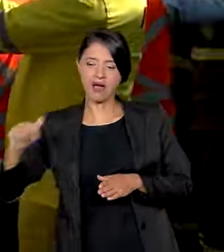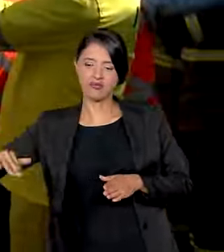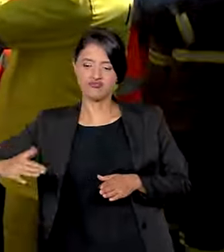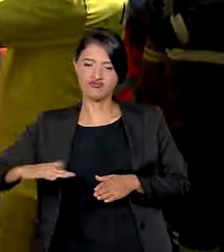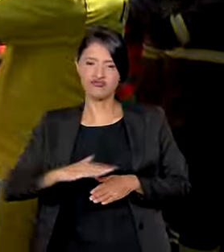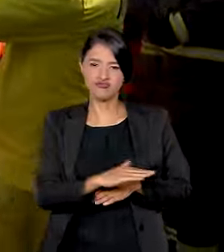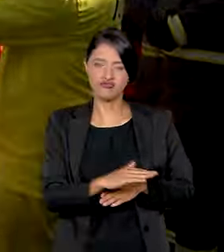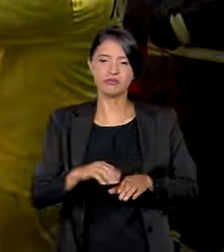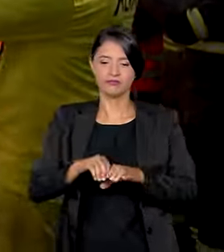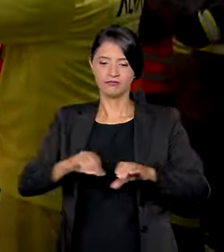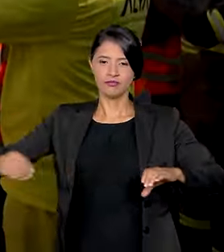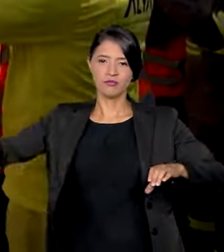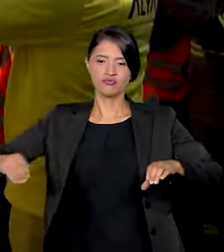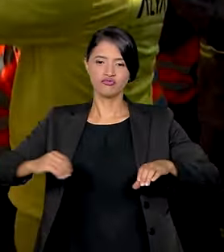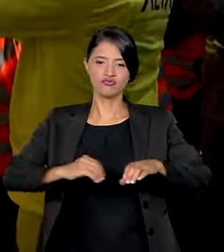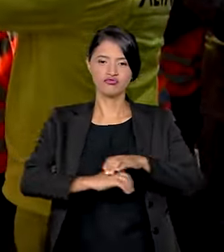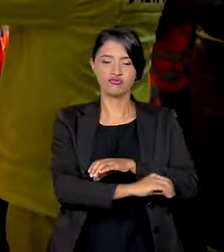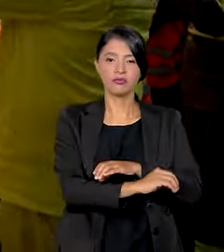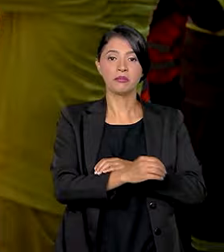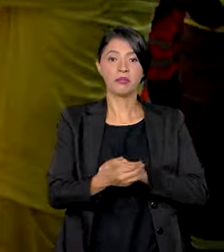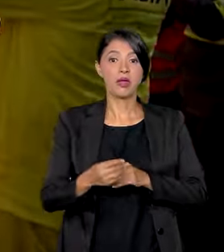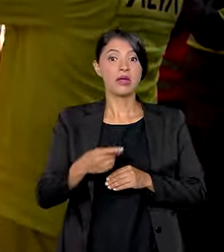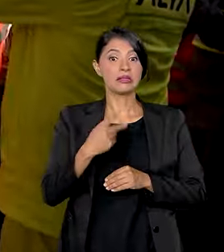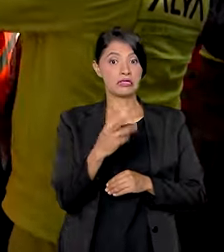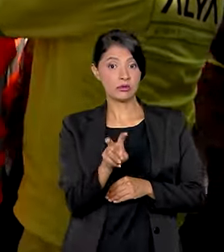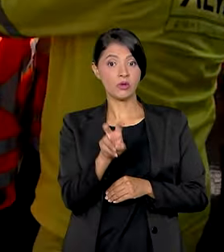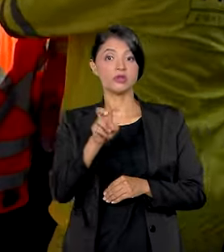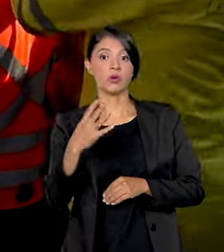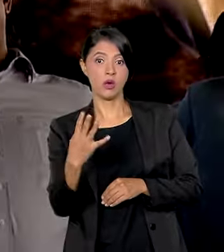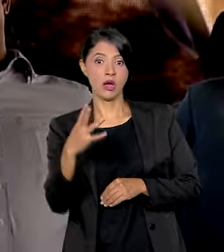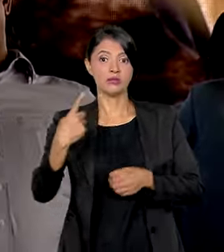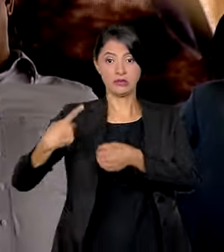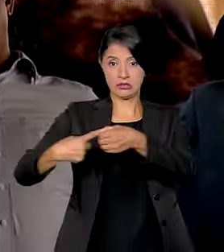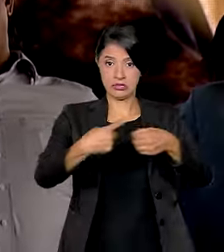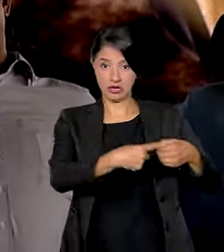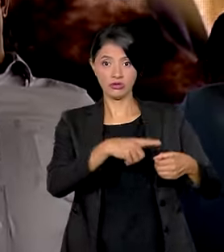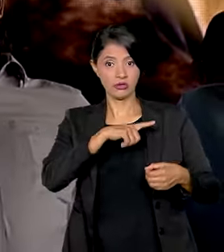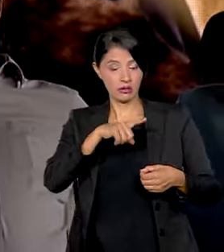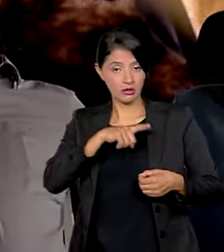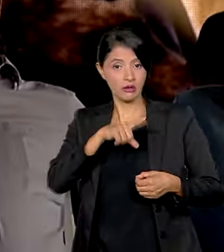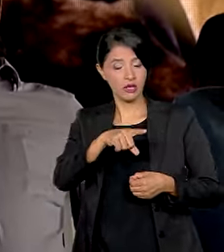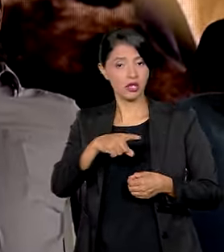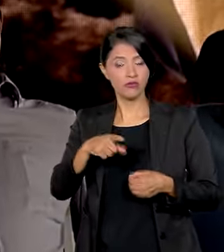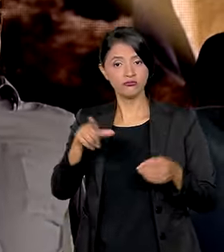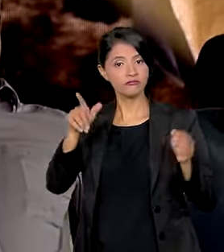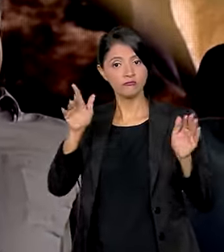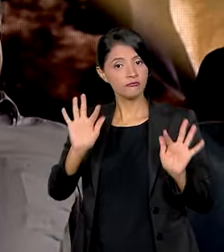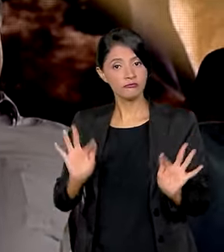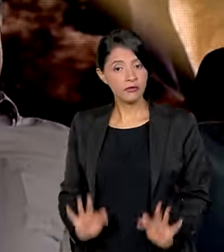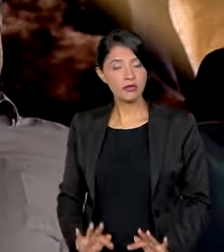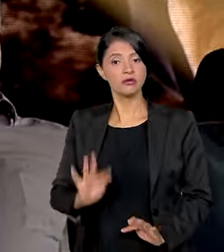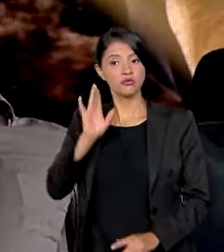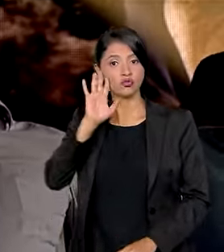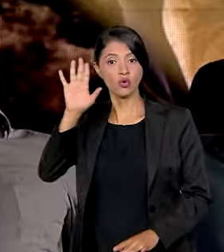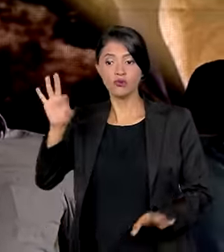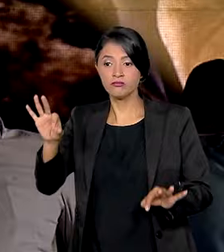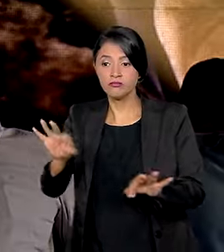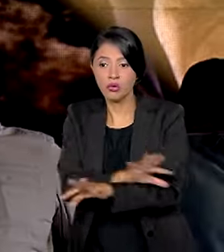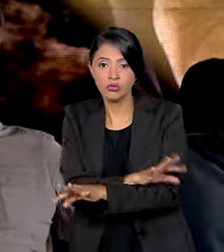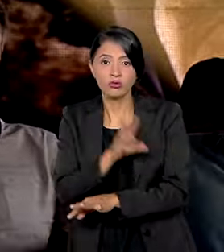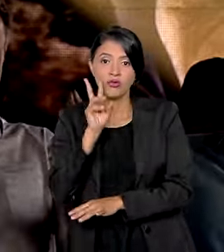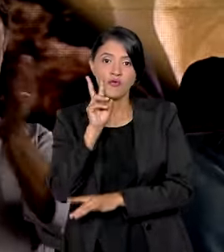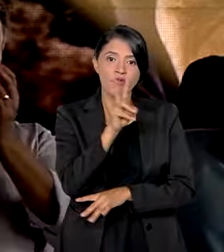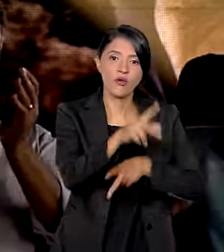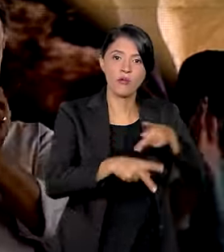da água para levar para 54 cidades, eu fico realizado, porque é um sonho